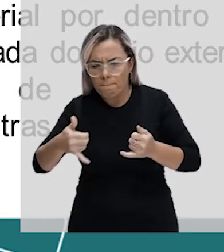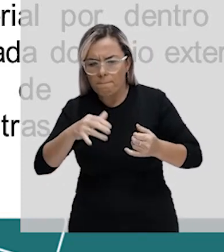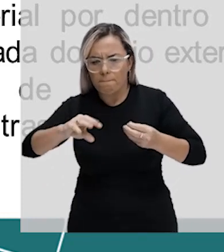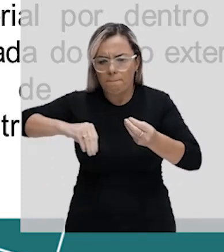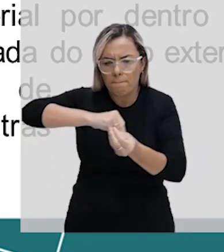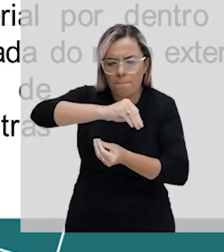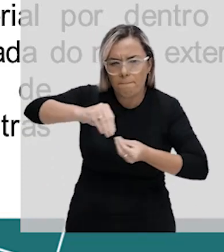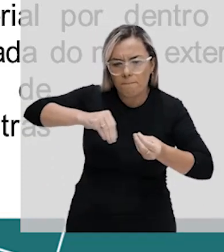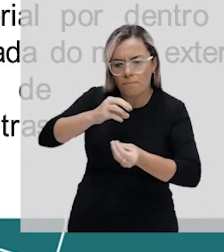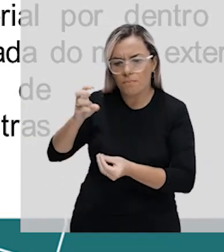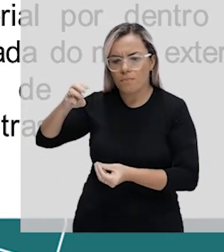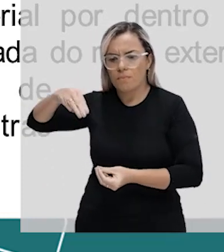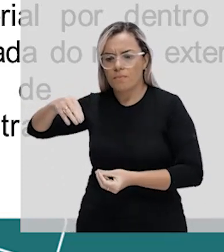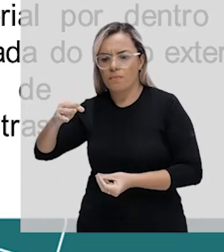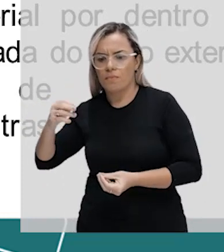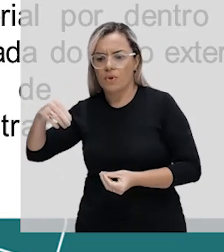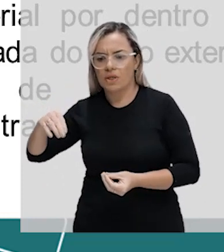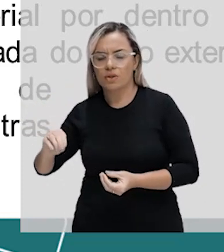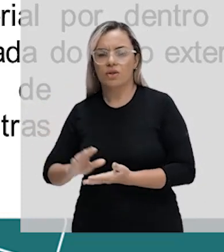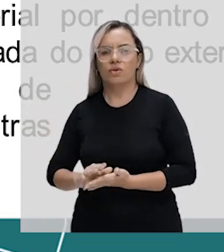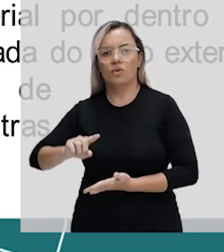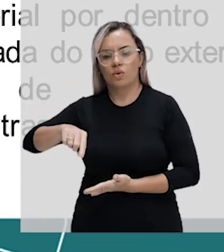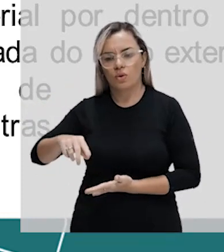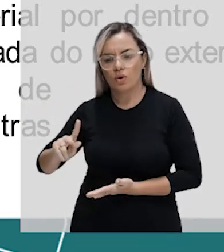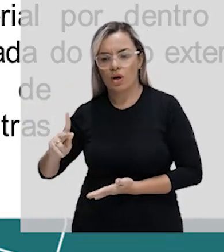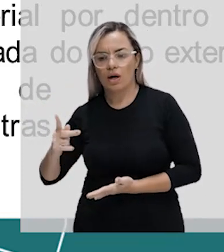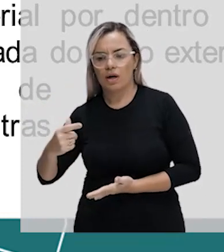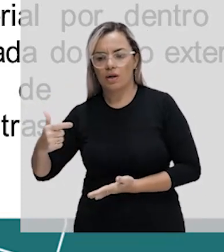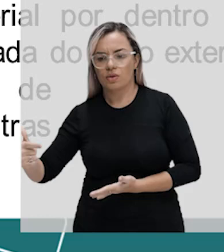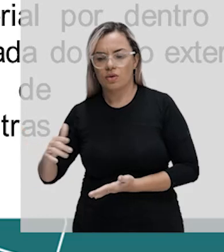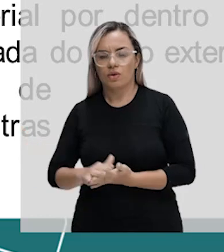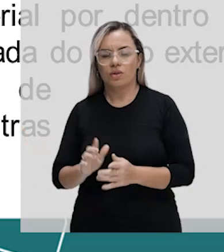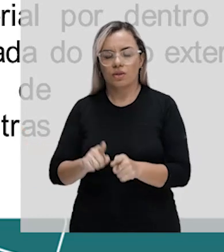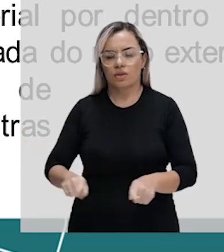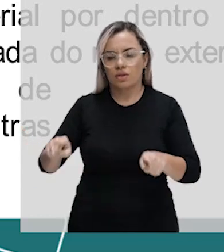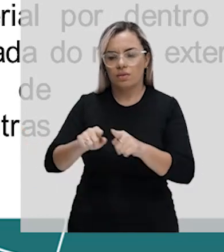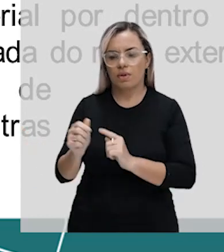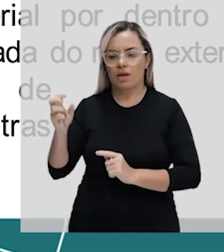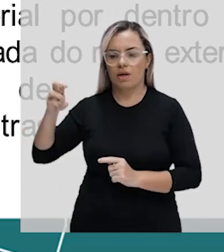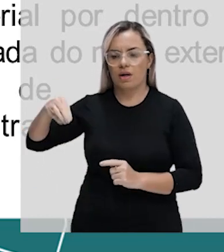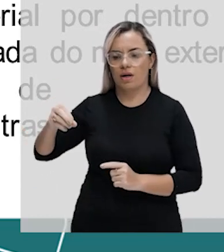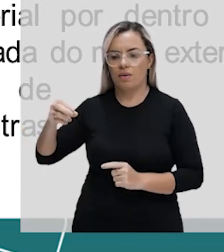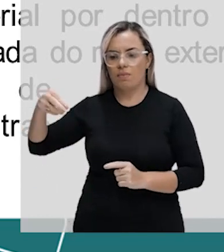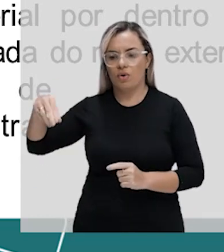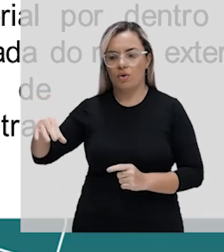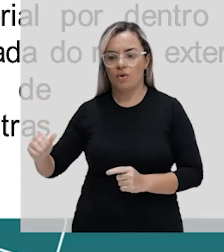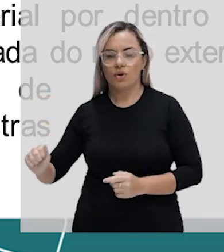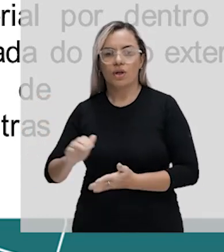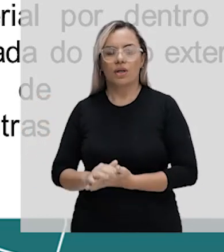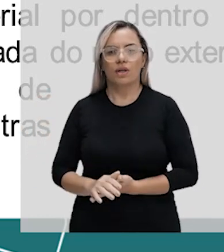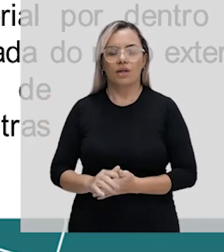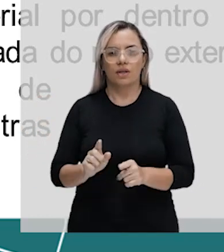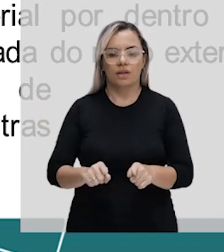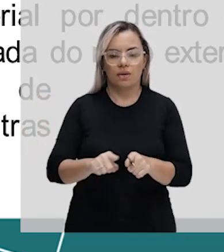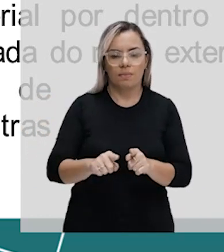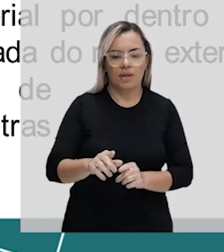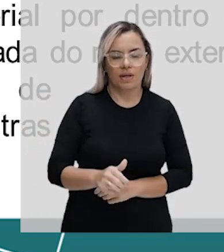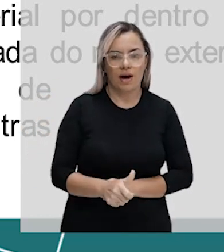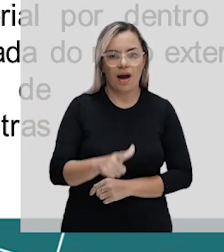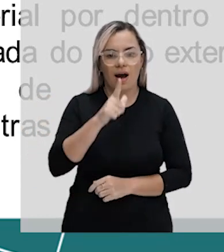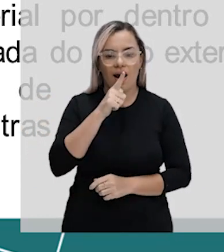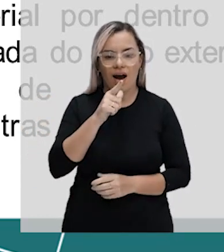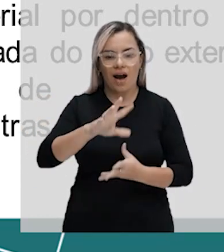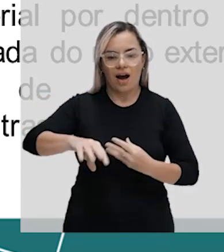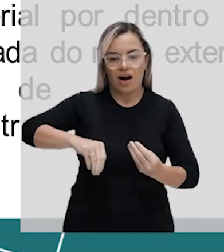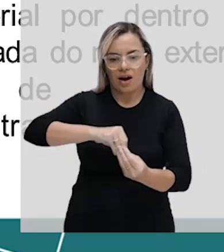mistura de metano, hidrogênio, amônia e água submetida a descargas elétricas. Então